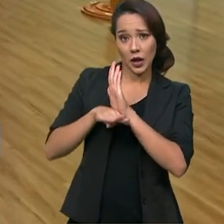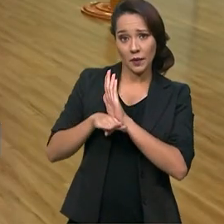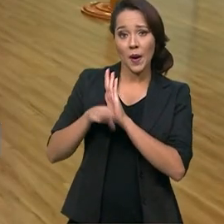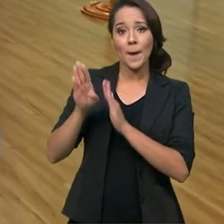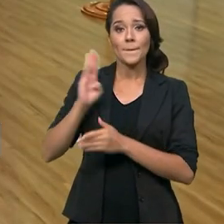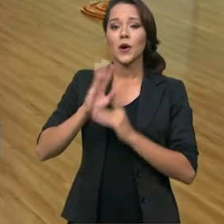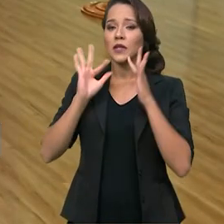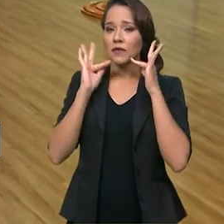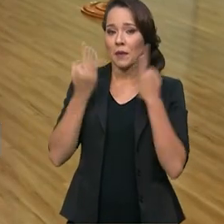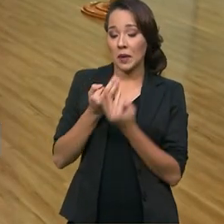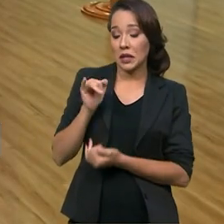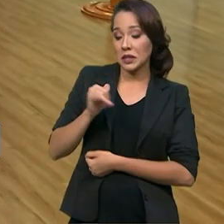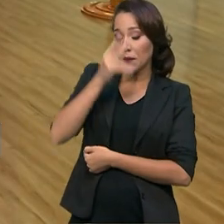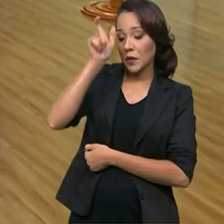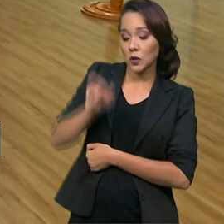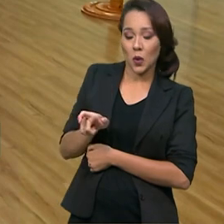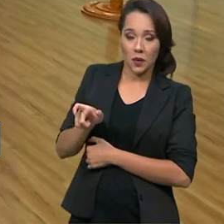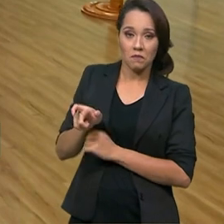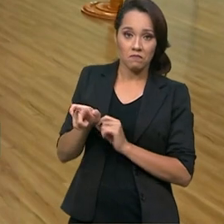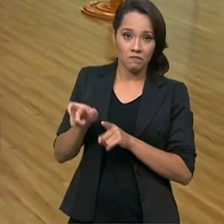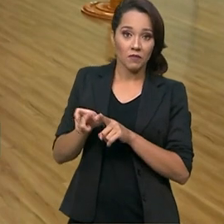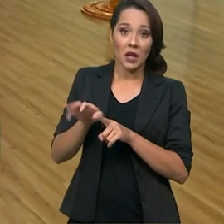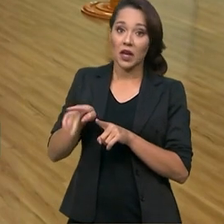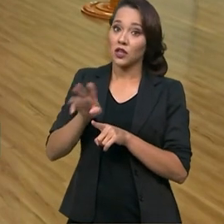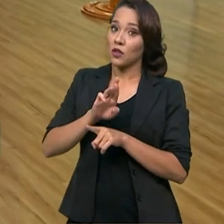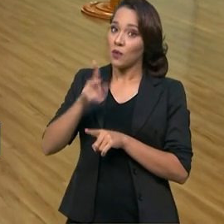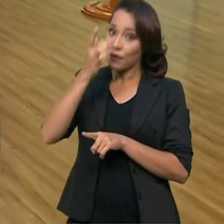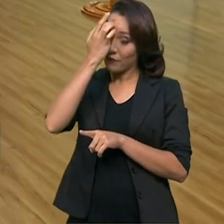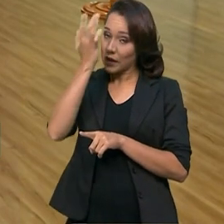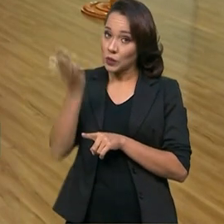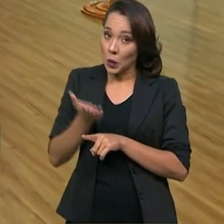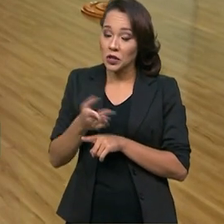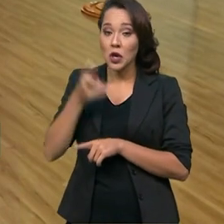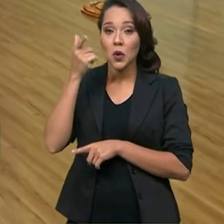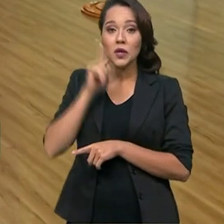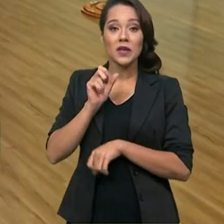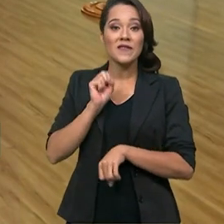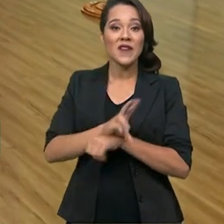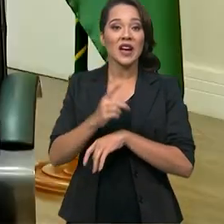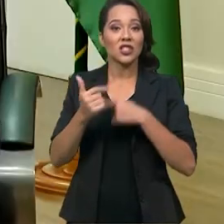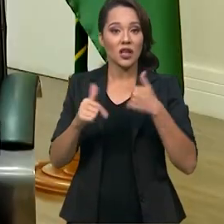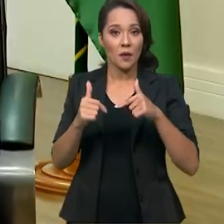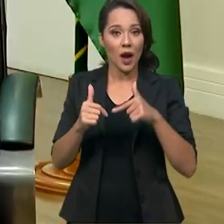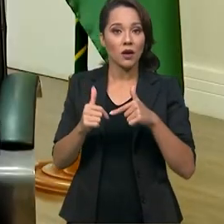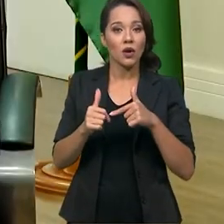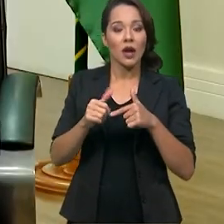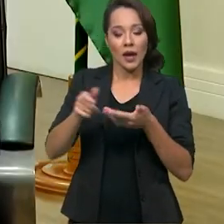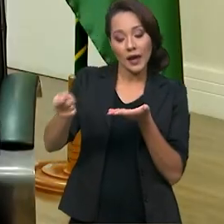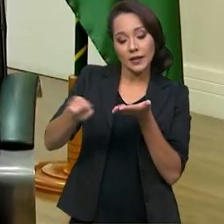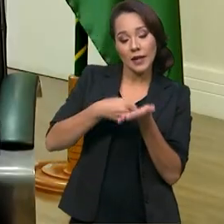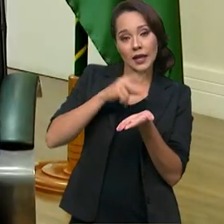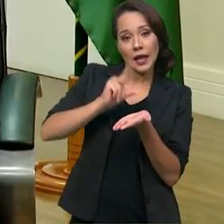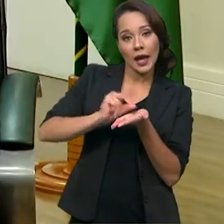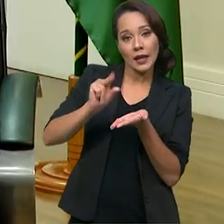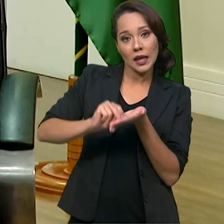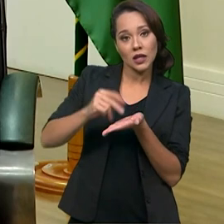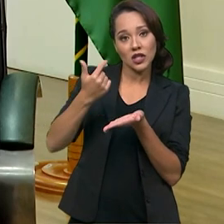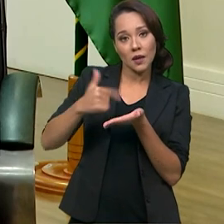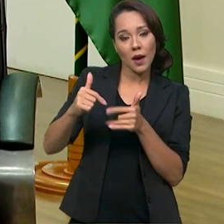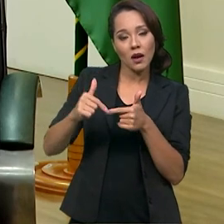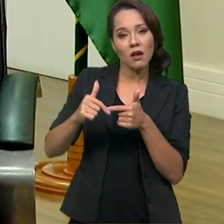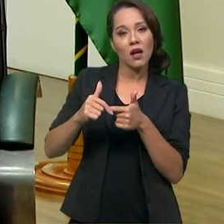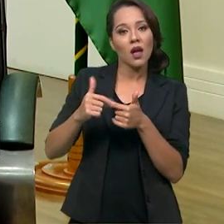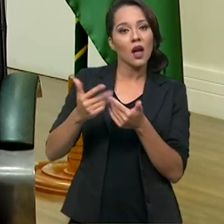o beneficiário conseguisse, o que já não é fácil no dia de hoje, conseguir uma vaga de emprego e assinasse a carteira de emprego,